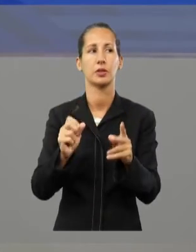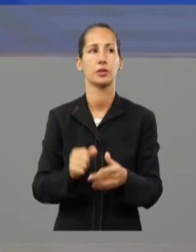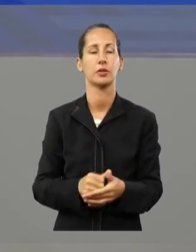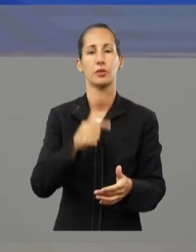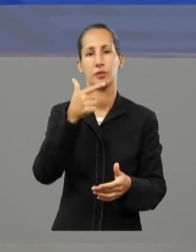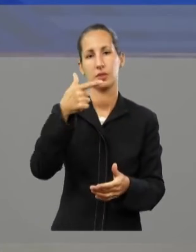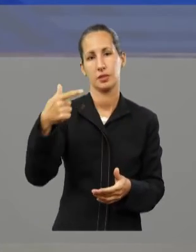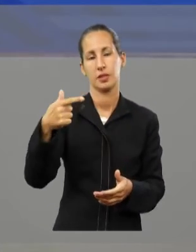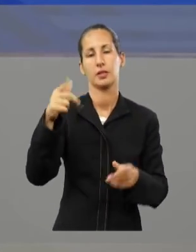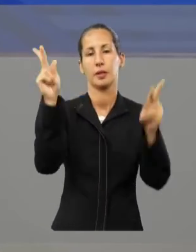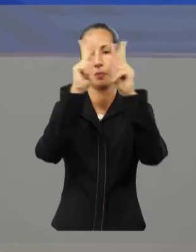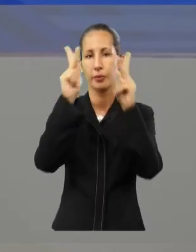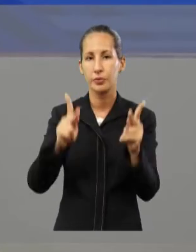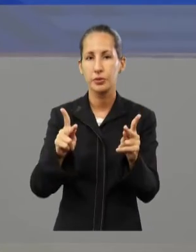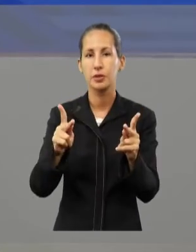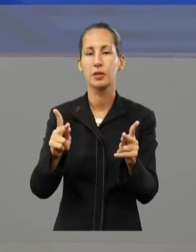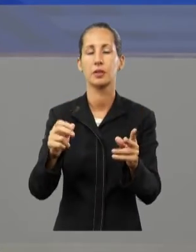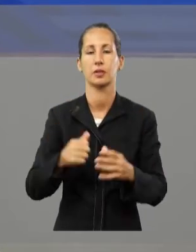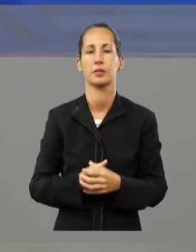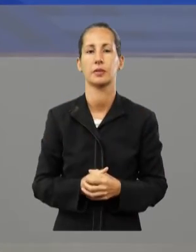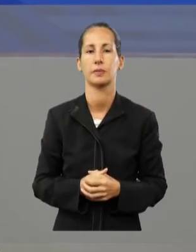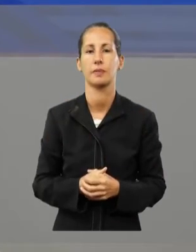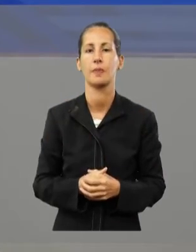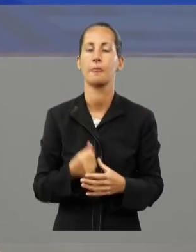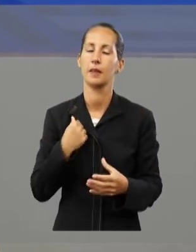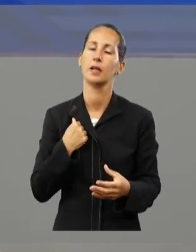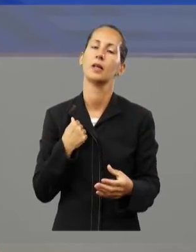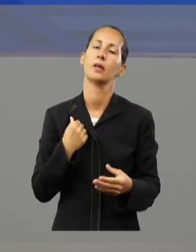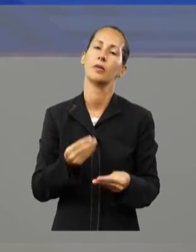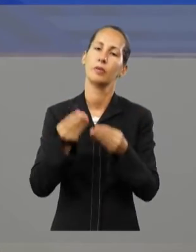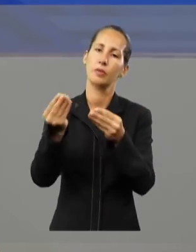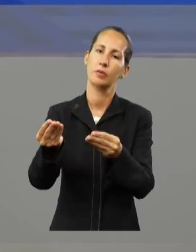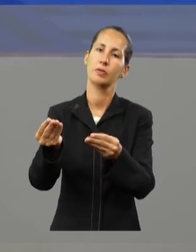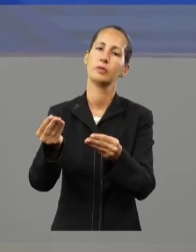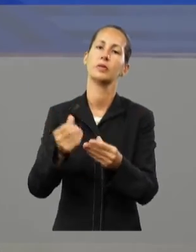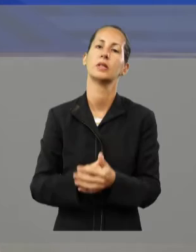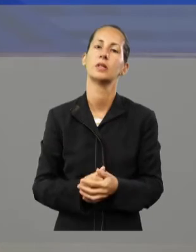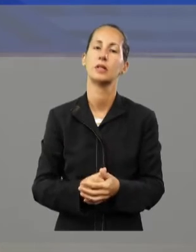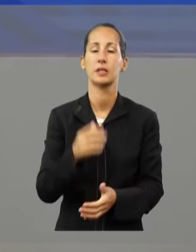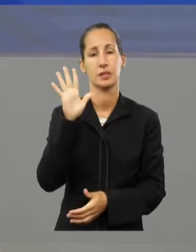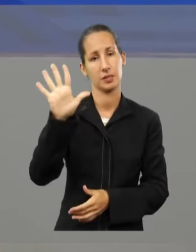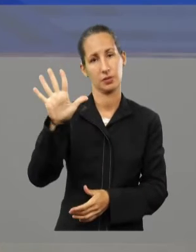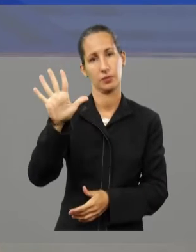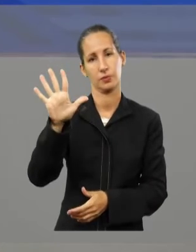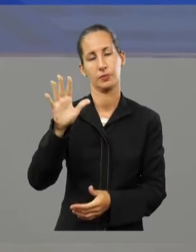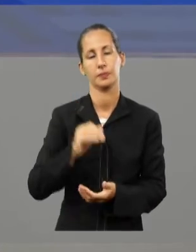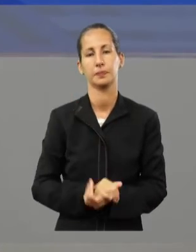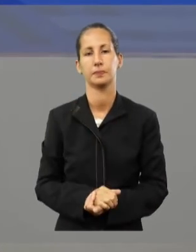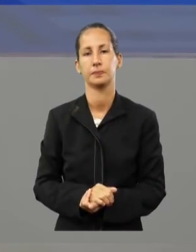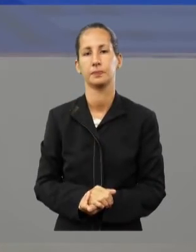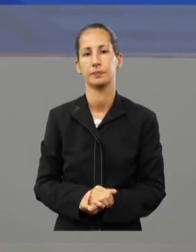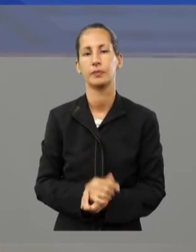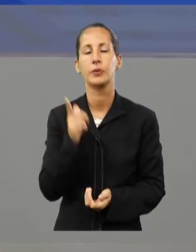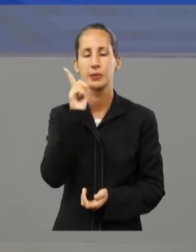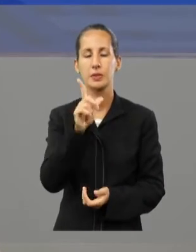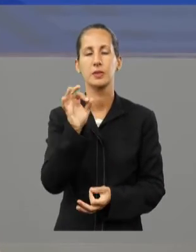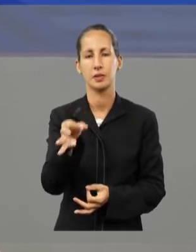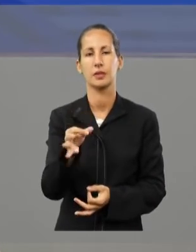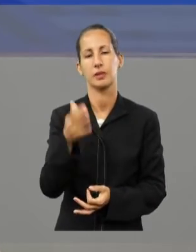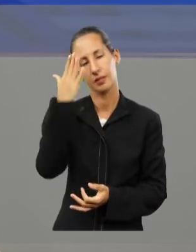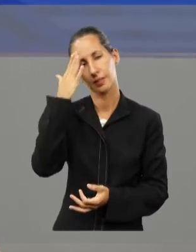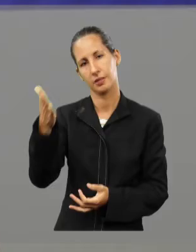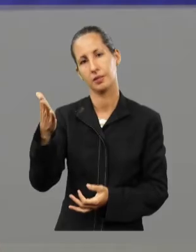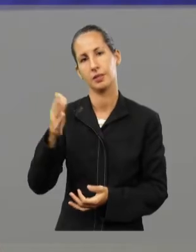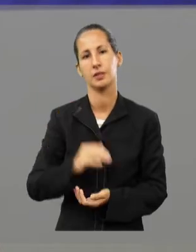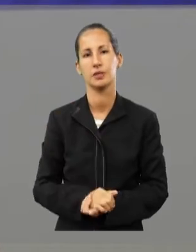27 projetos que eu dei entrada, virou lei 5, tá certo?